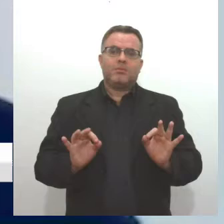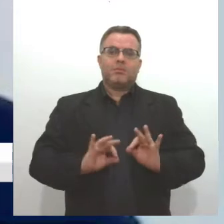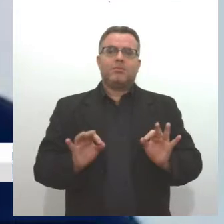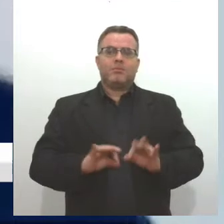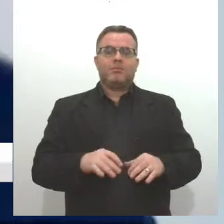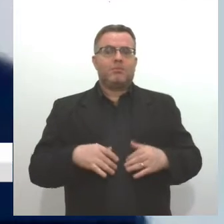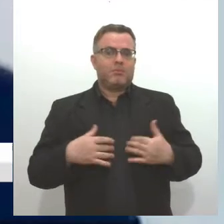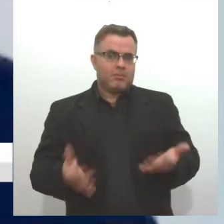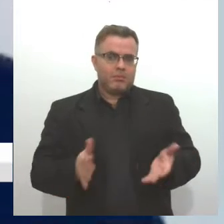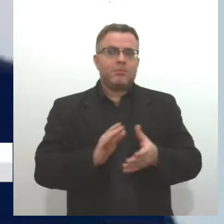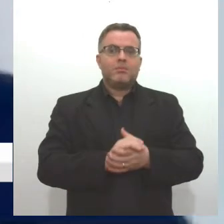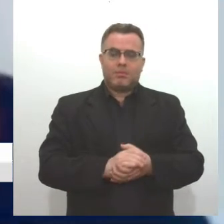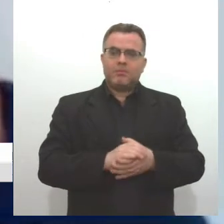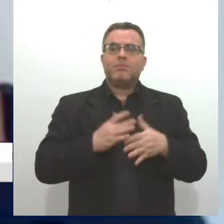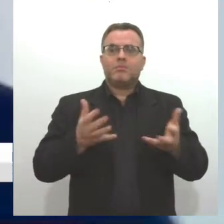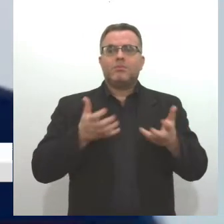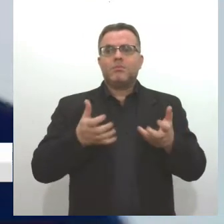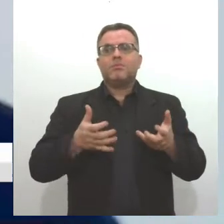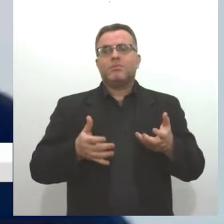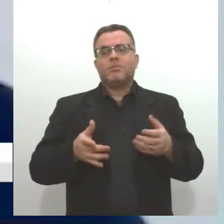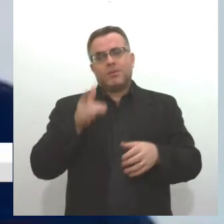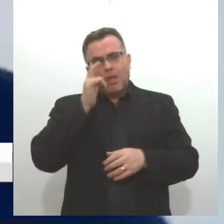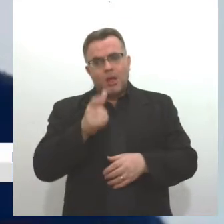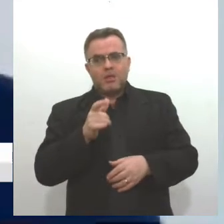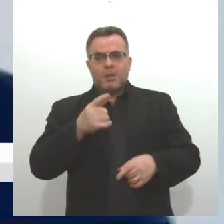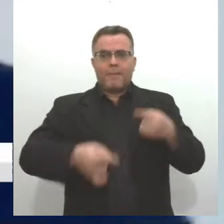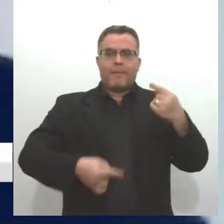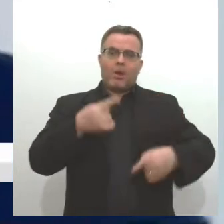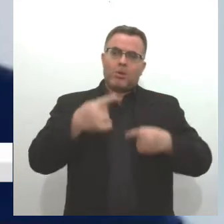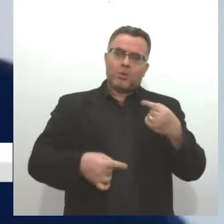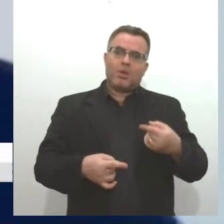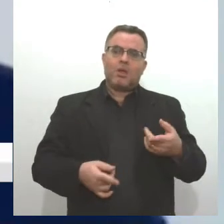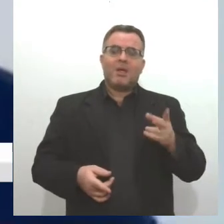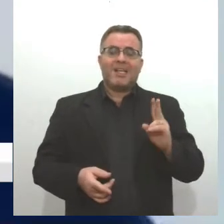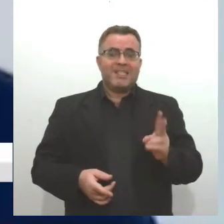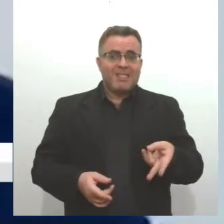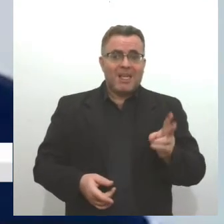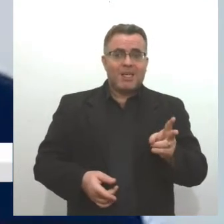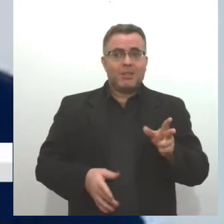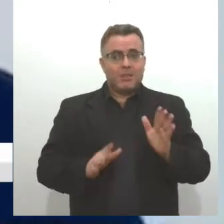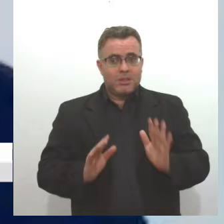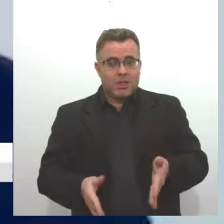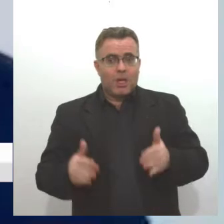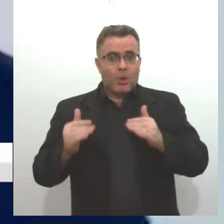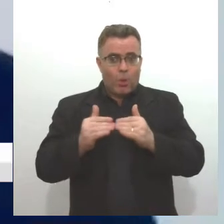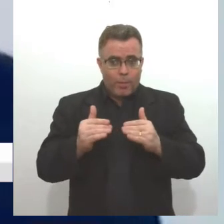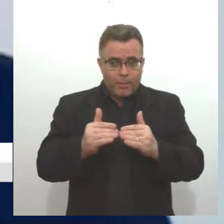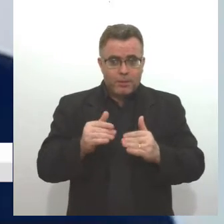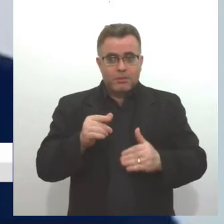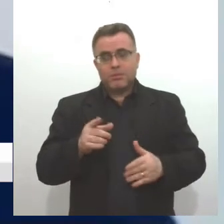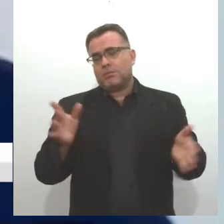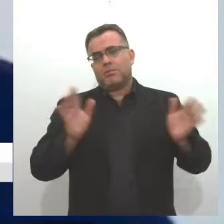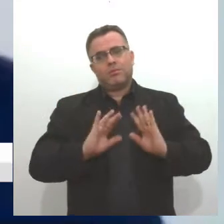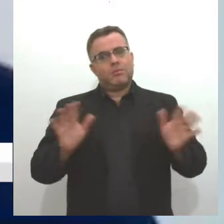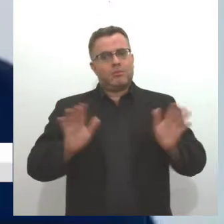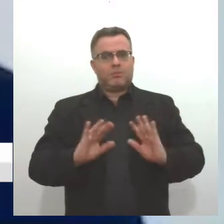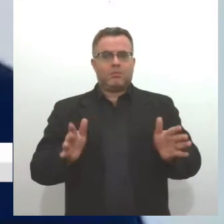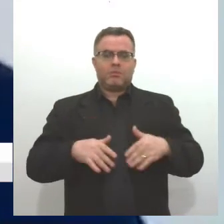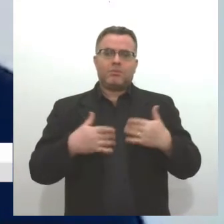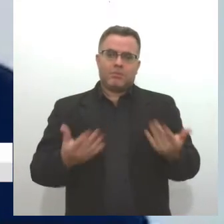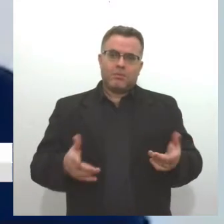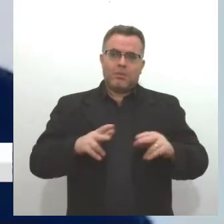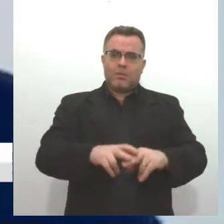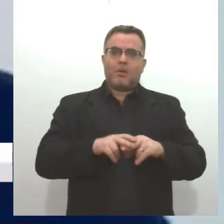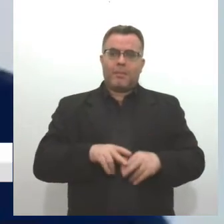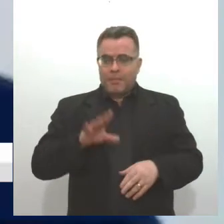de interesses políticos que nem sempre correspondem com o benefício para a população, e principalmente